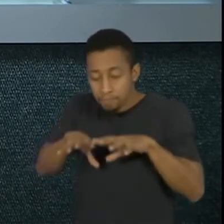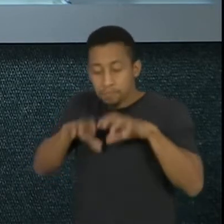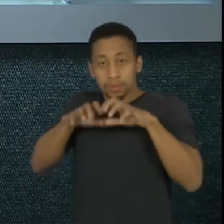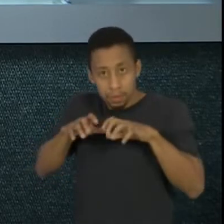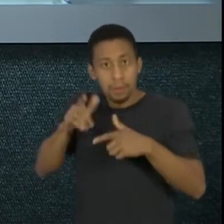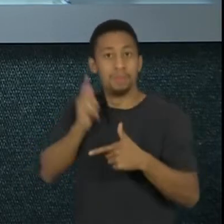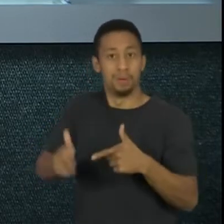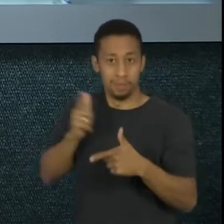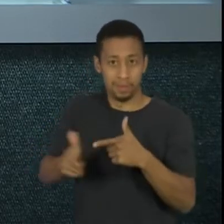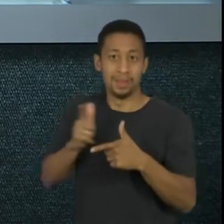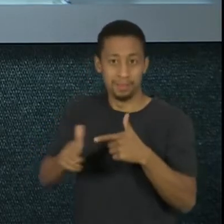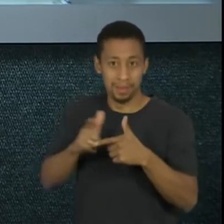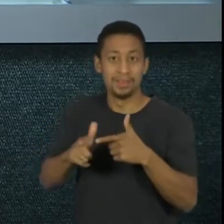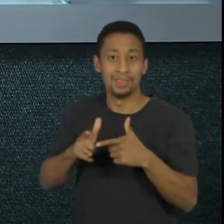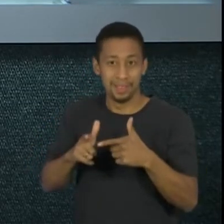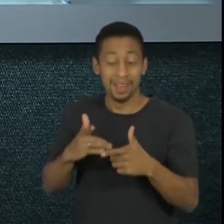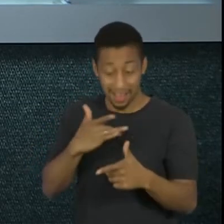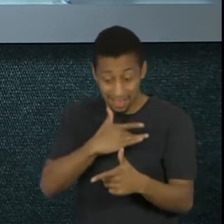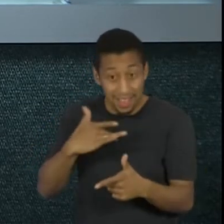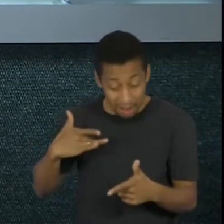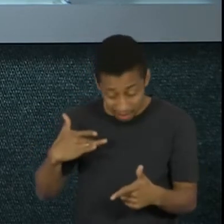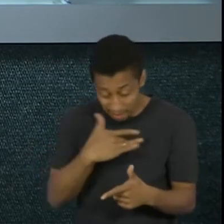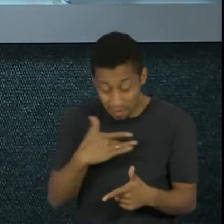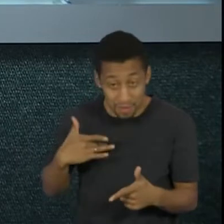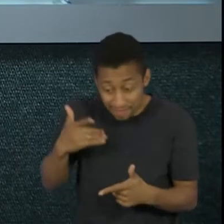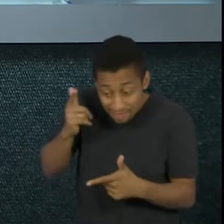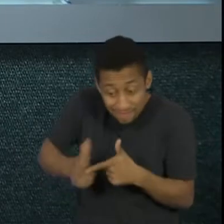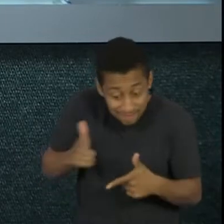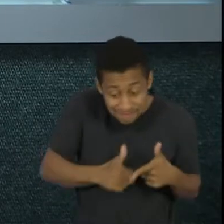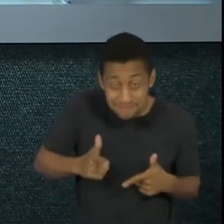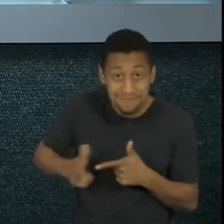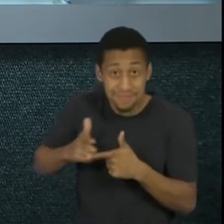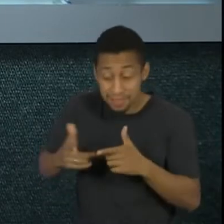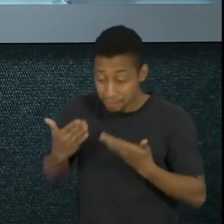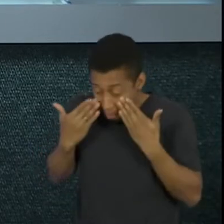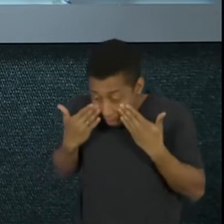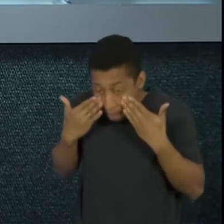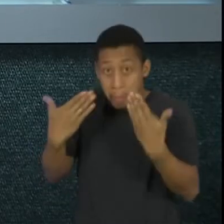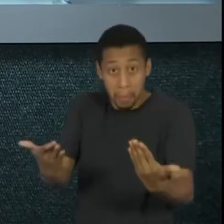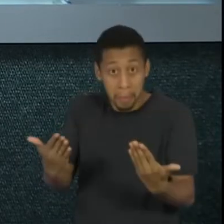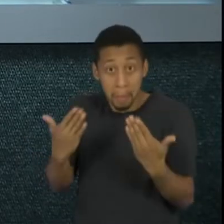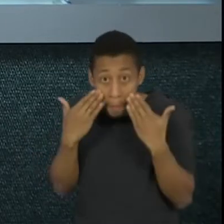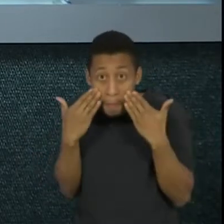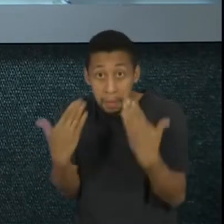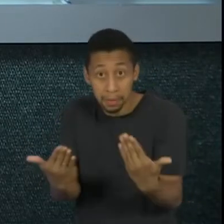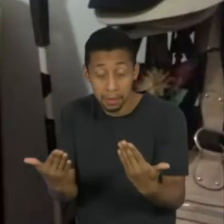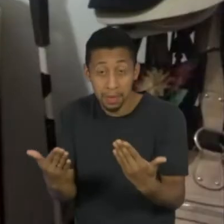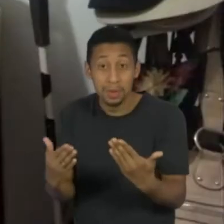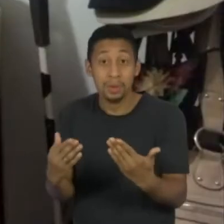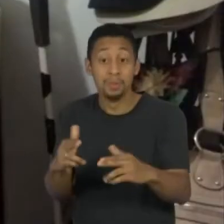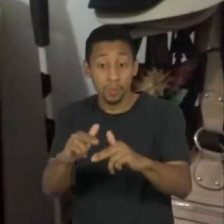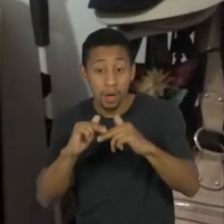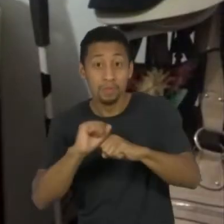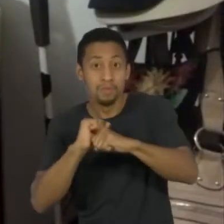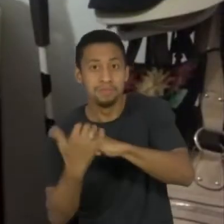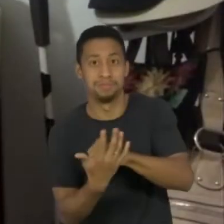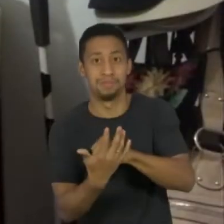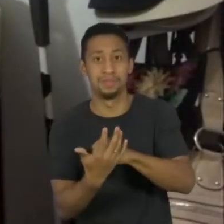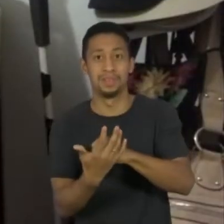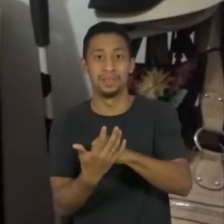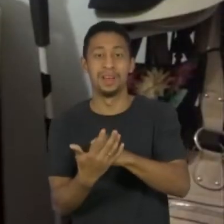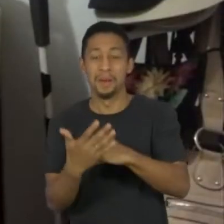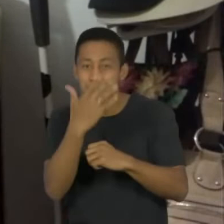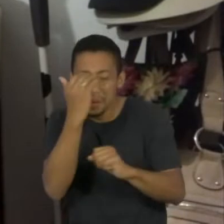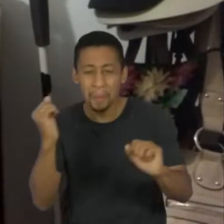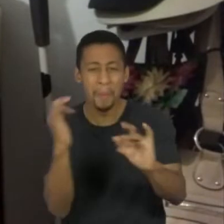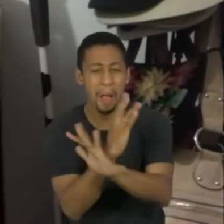muitos têm comprometimentos que vão ficar bastante expostos ao poder desse vírus. Com mais gente